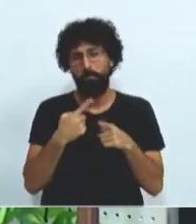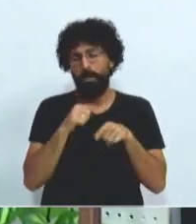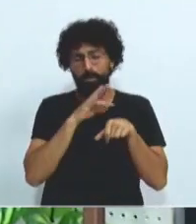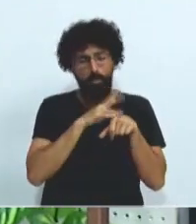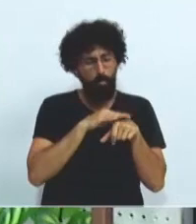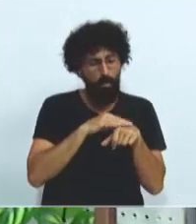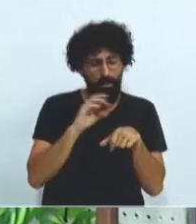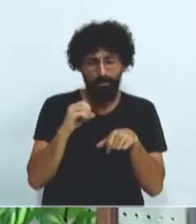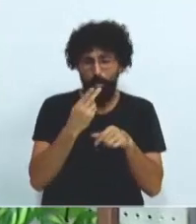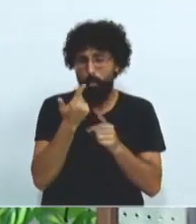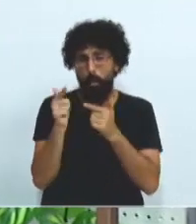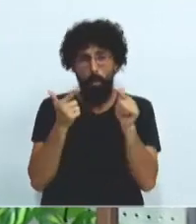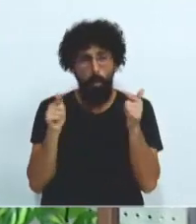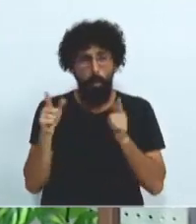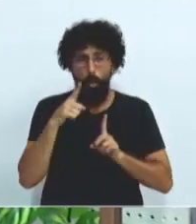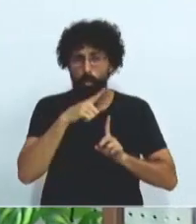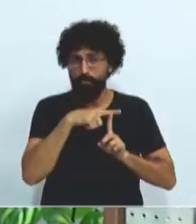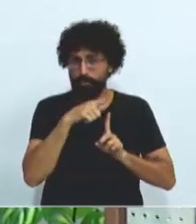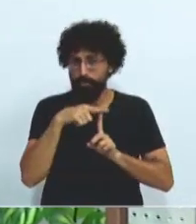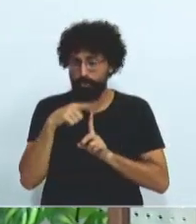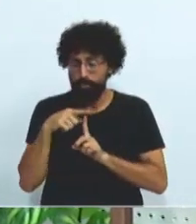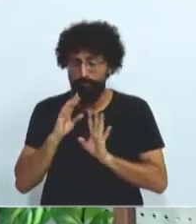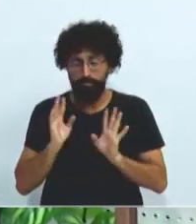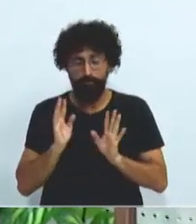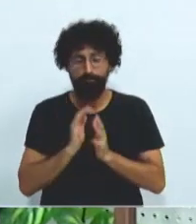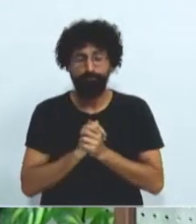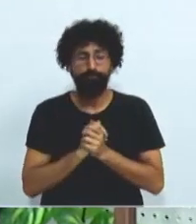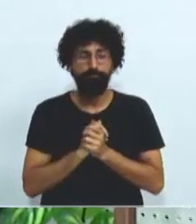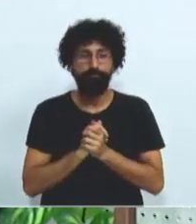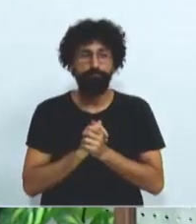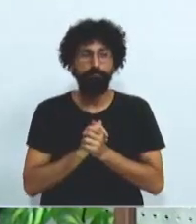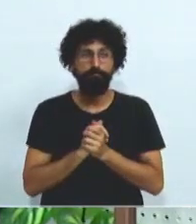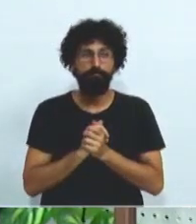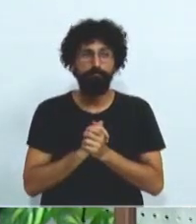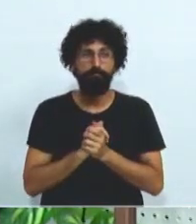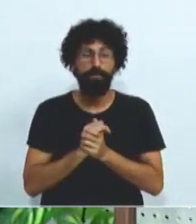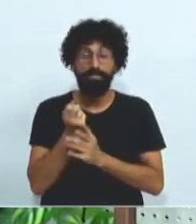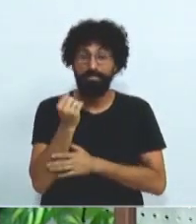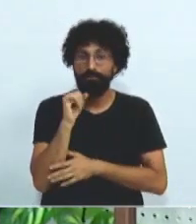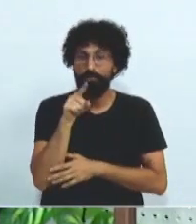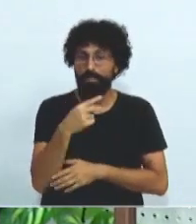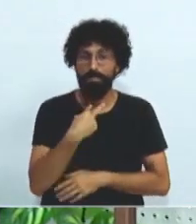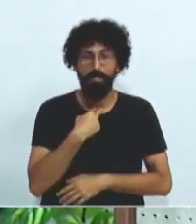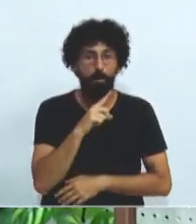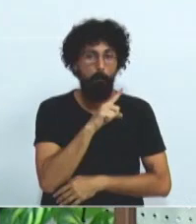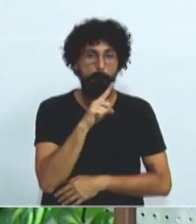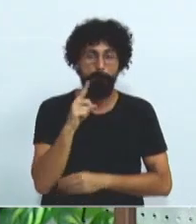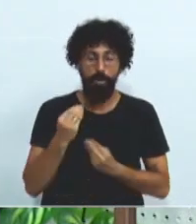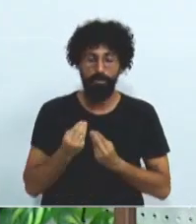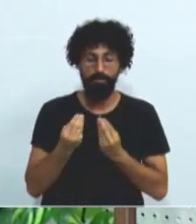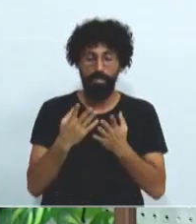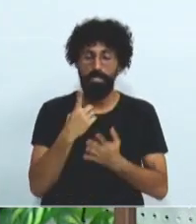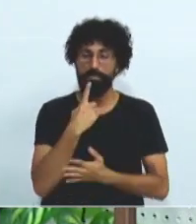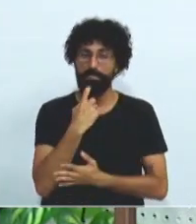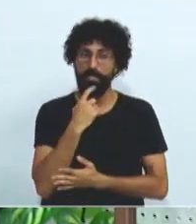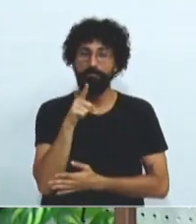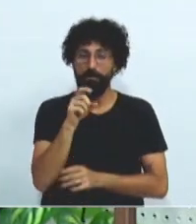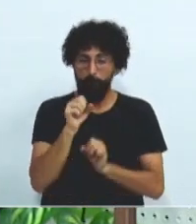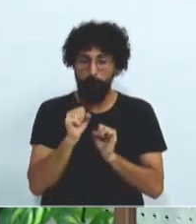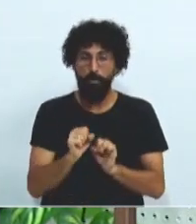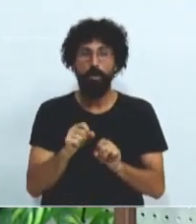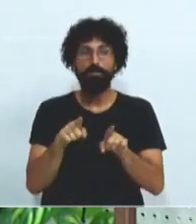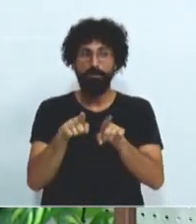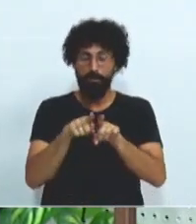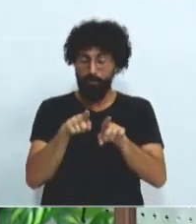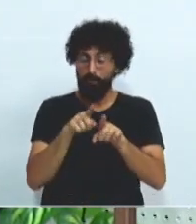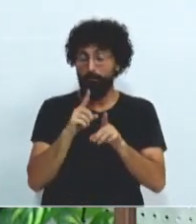de doença, de peso, enfim. Em casos que você não pode ser um doador de sangue, ainda assim você pode ser um doador de